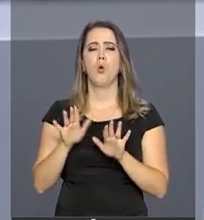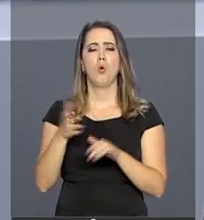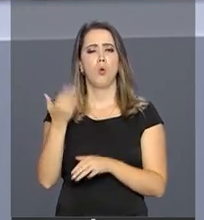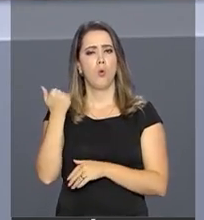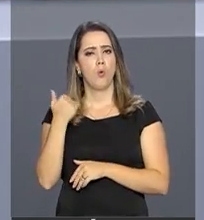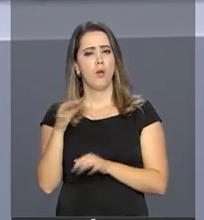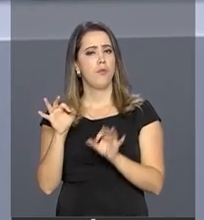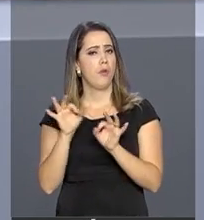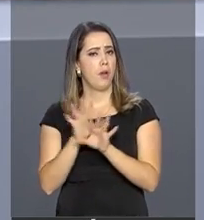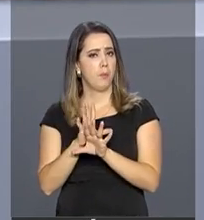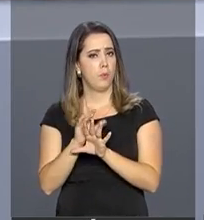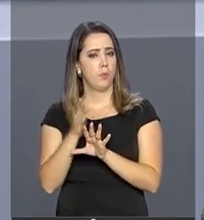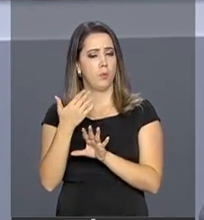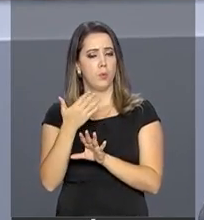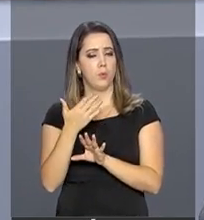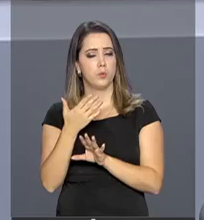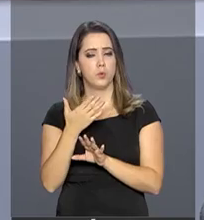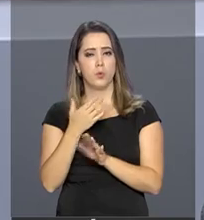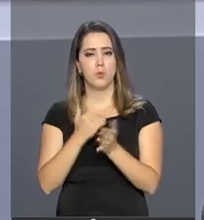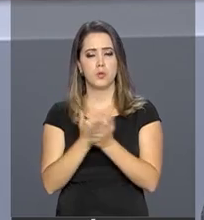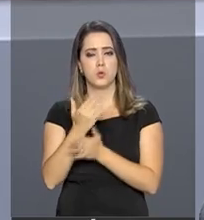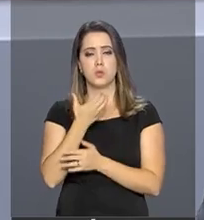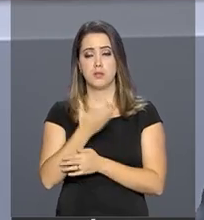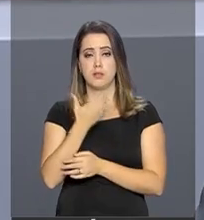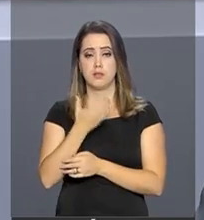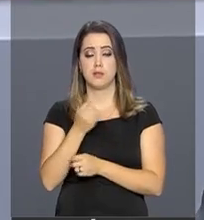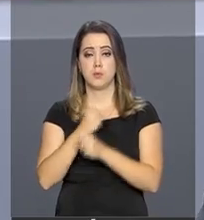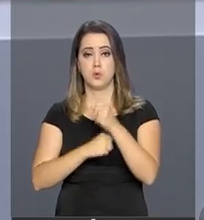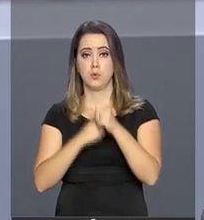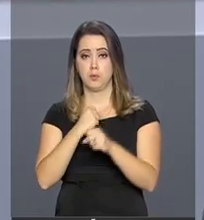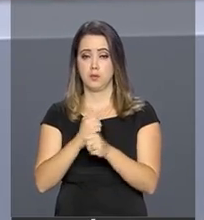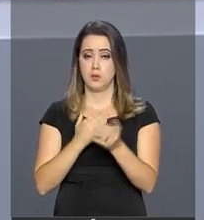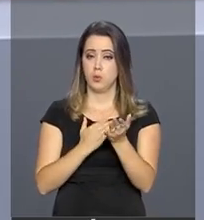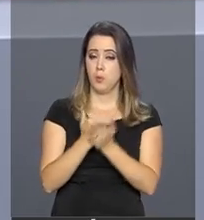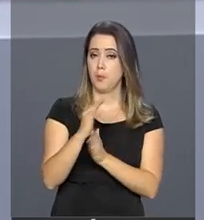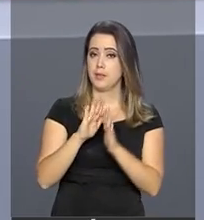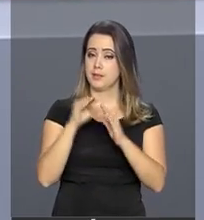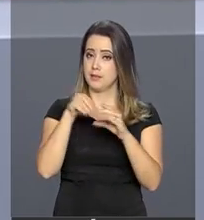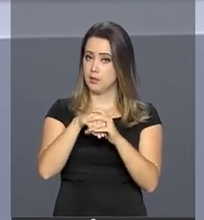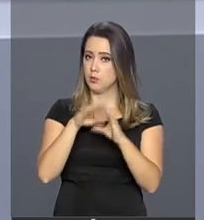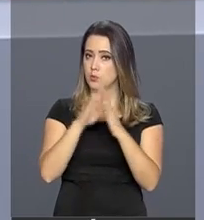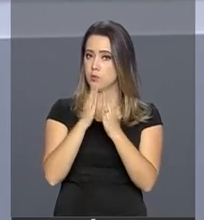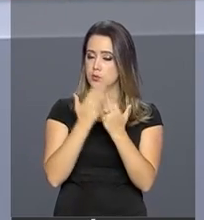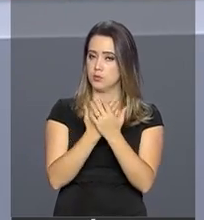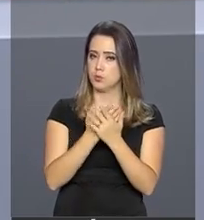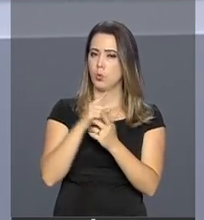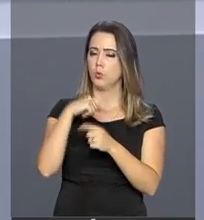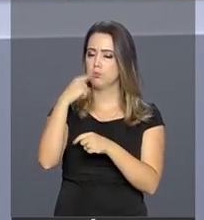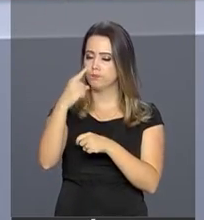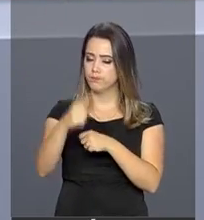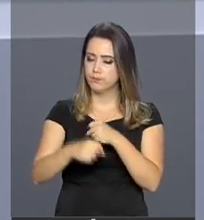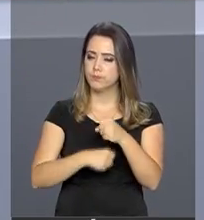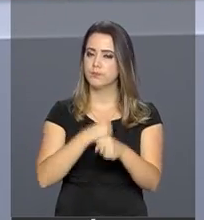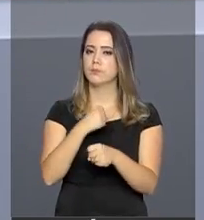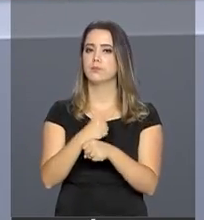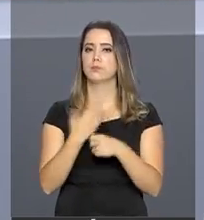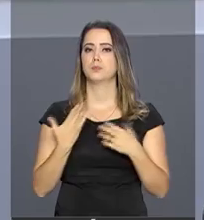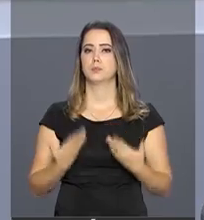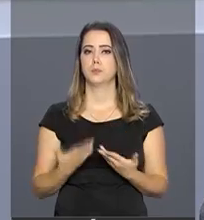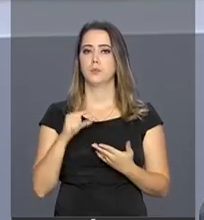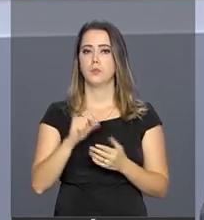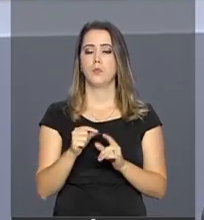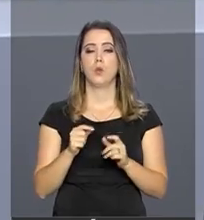passado e deve ser implantado nas escolas a partir de 2019 construída junto com a sociedade a base nacional comum